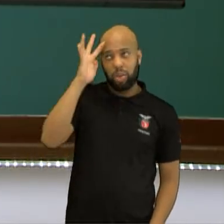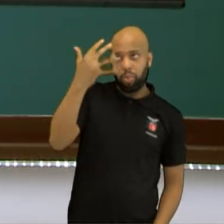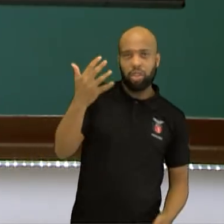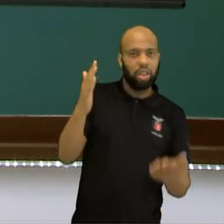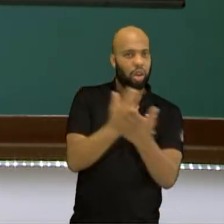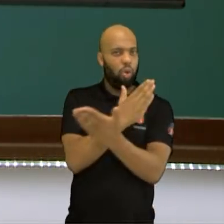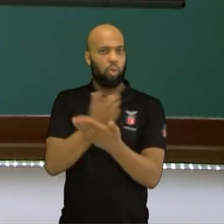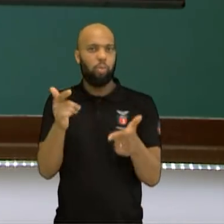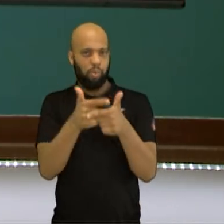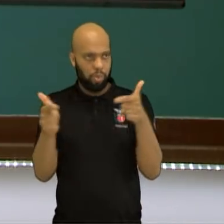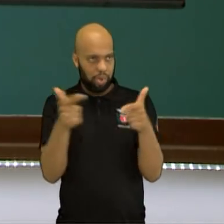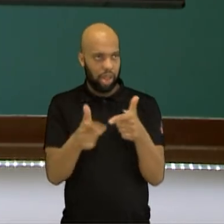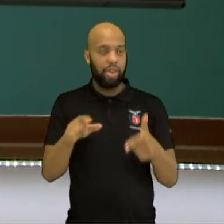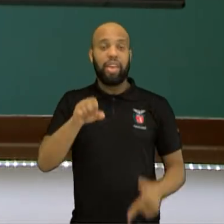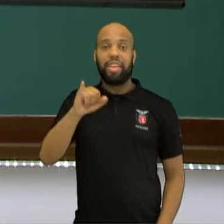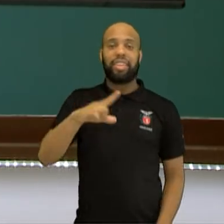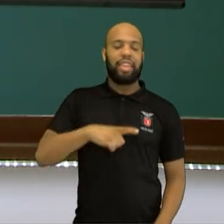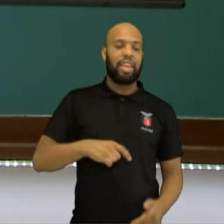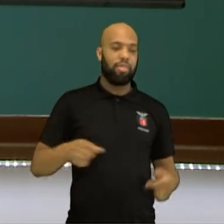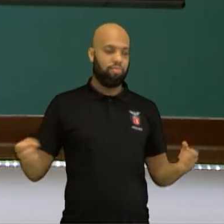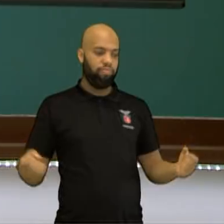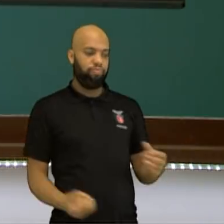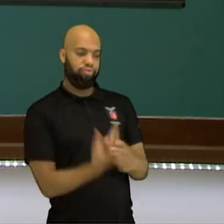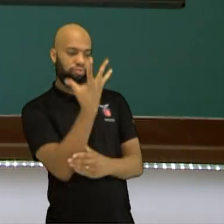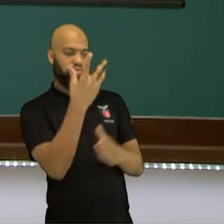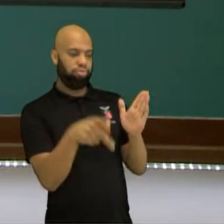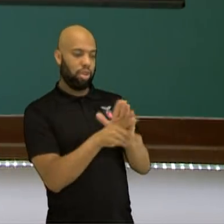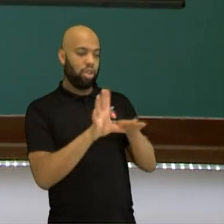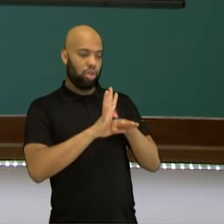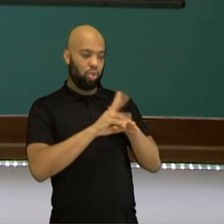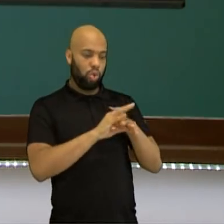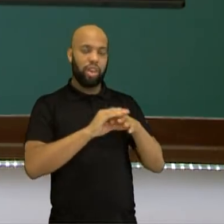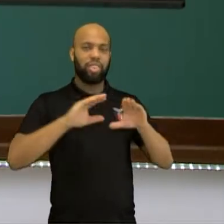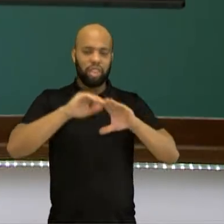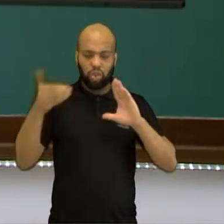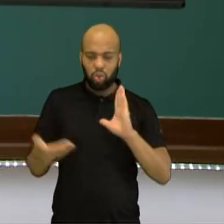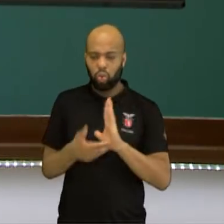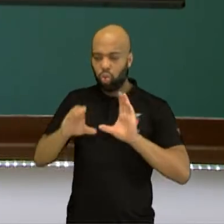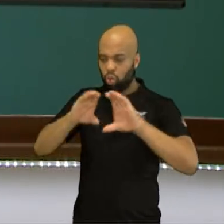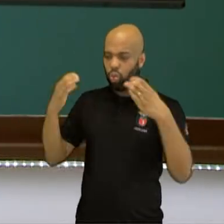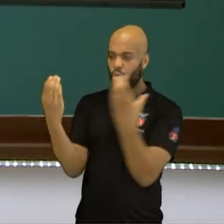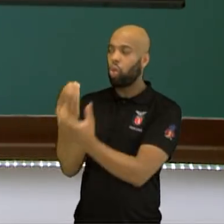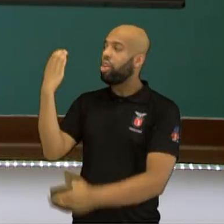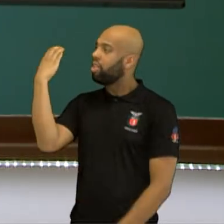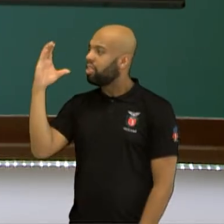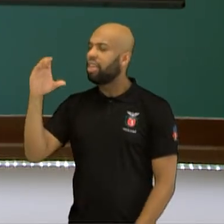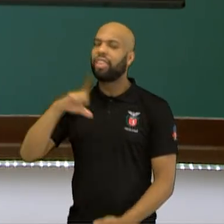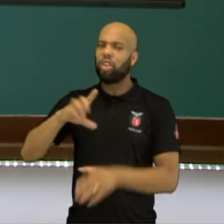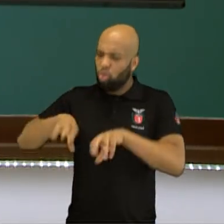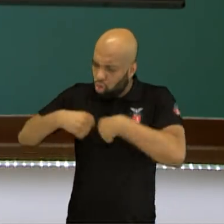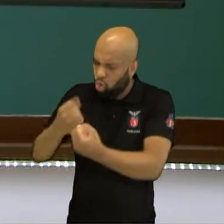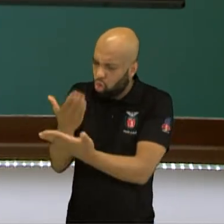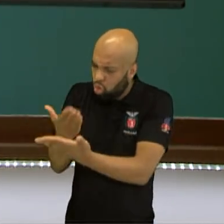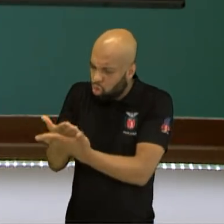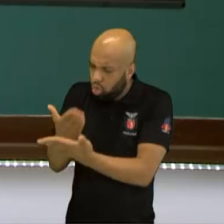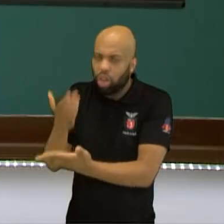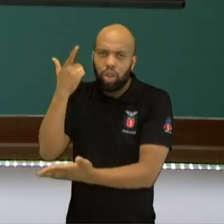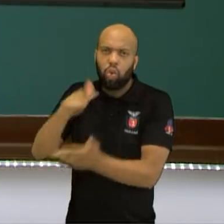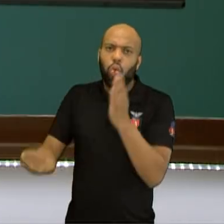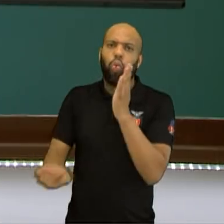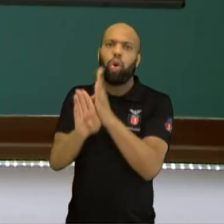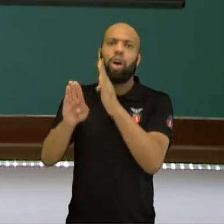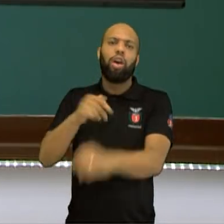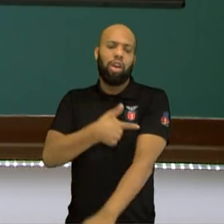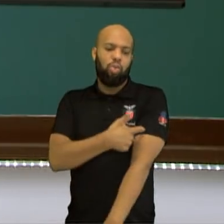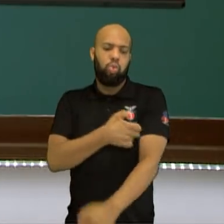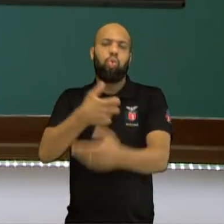determinado problema. Surge uma doença, toda a comunidade científica se debruça para buscar uma vacina para aquela